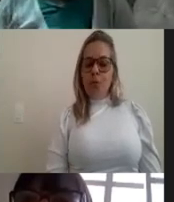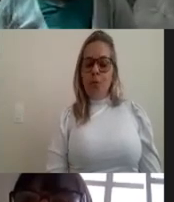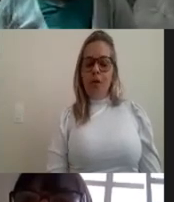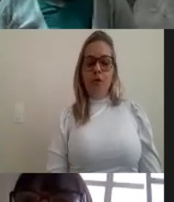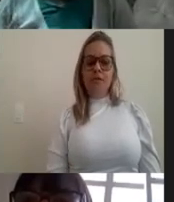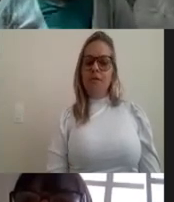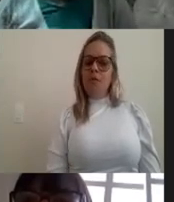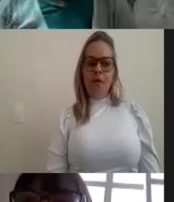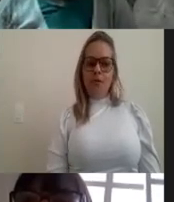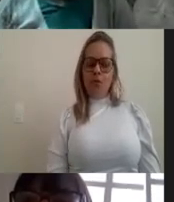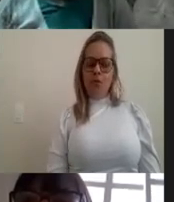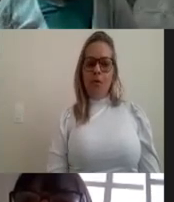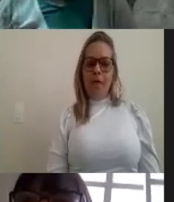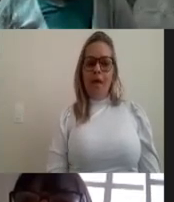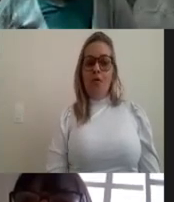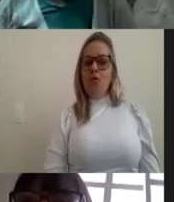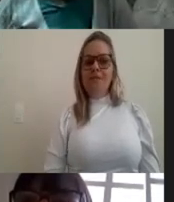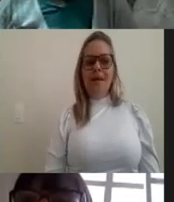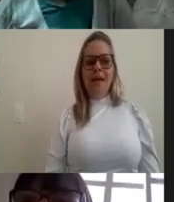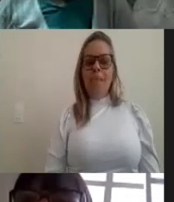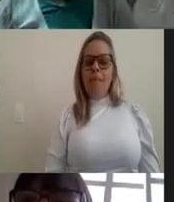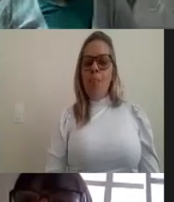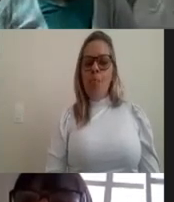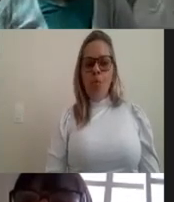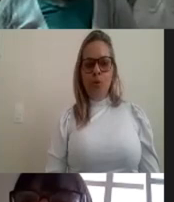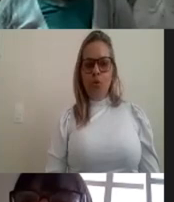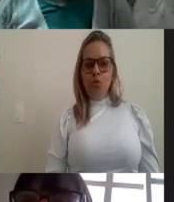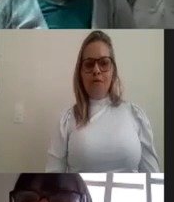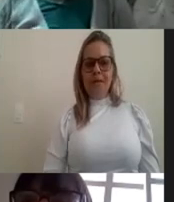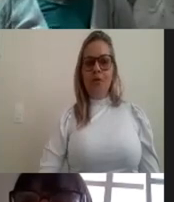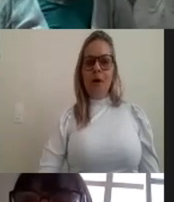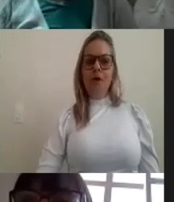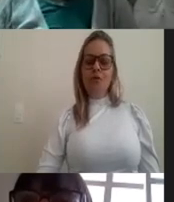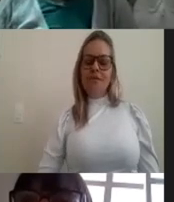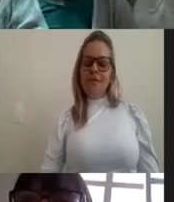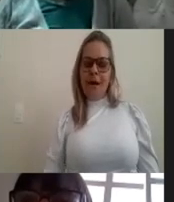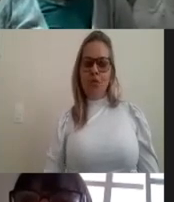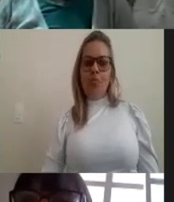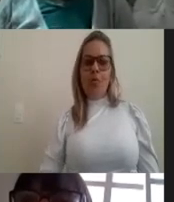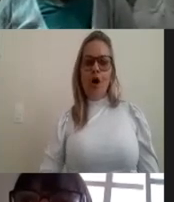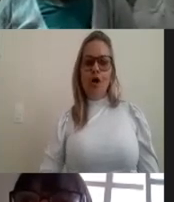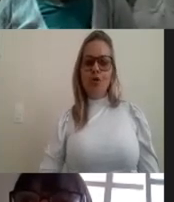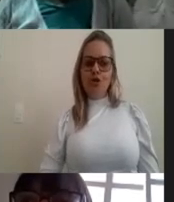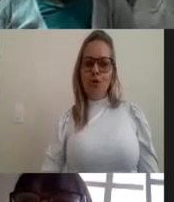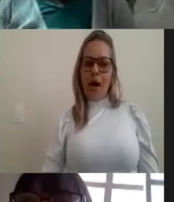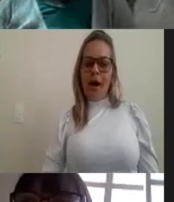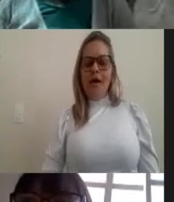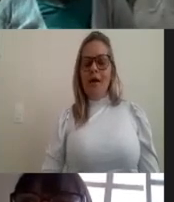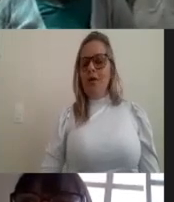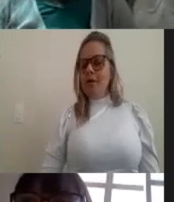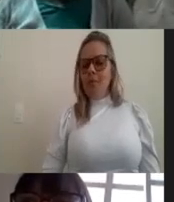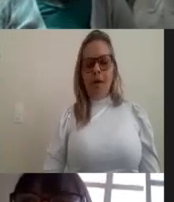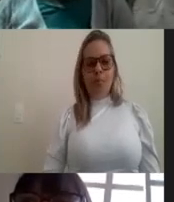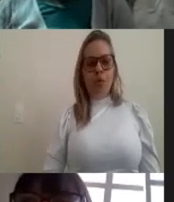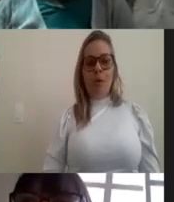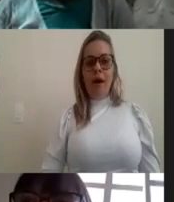te pegar o troco. Ele falou assim, não quero o troco. Eu gostei muito. Você está no caminho certo. Pode continuar.